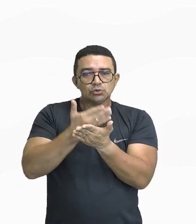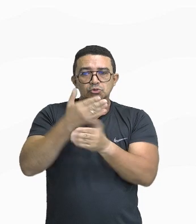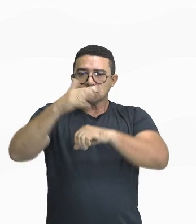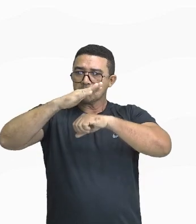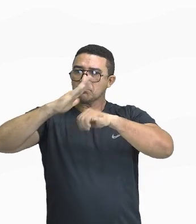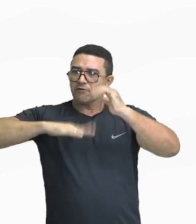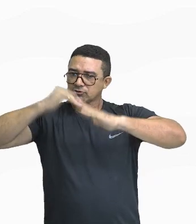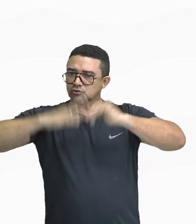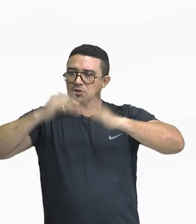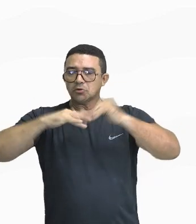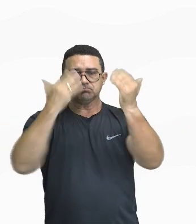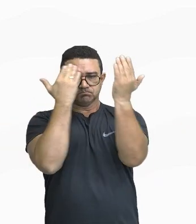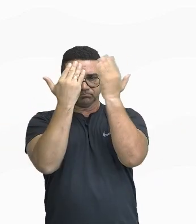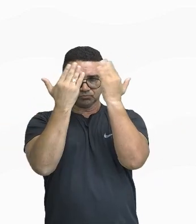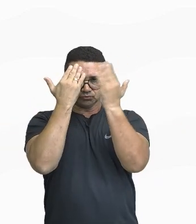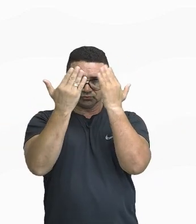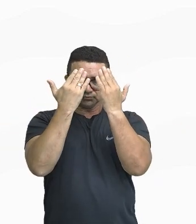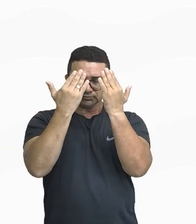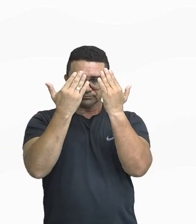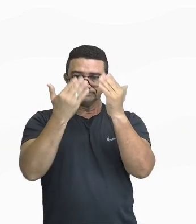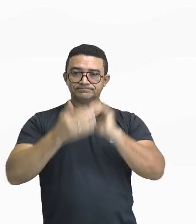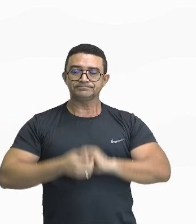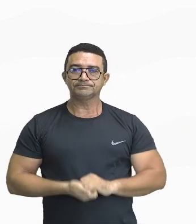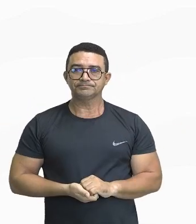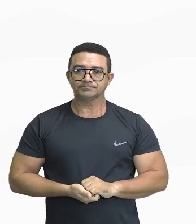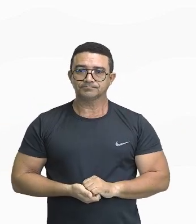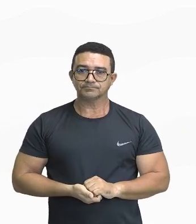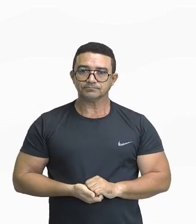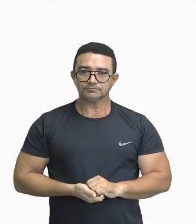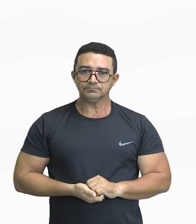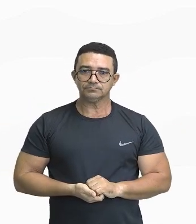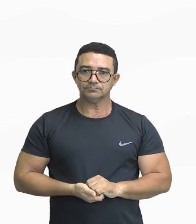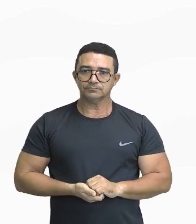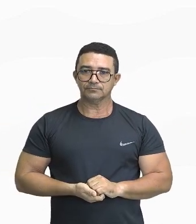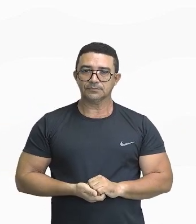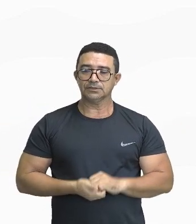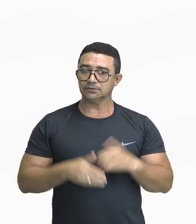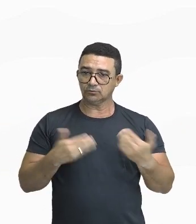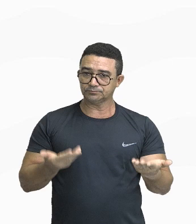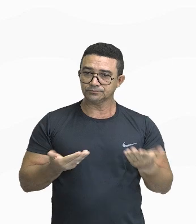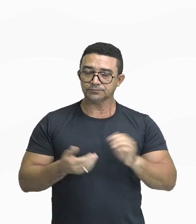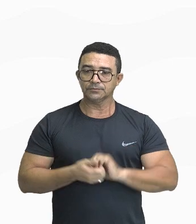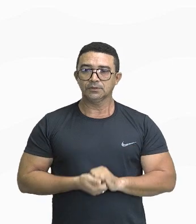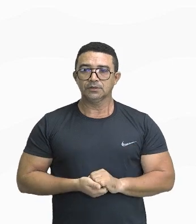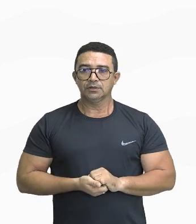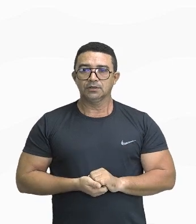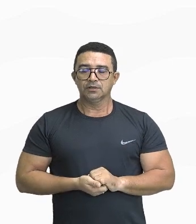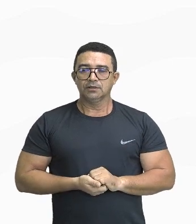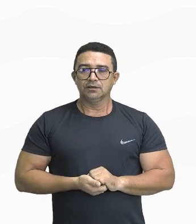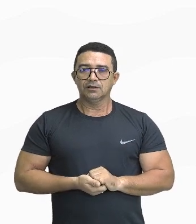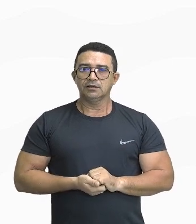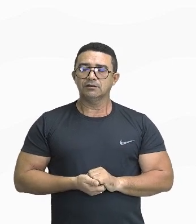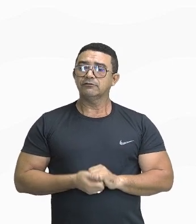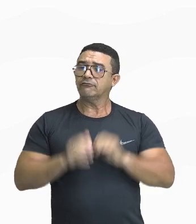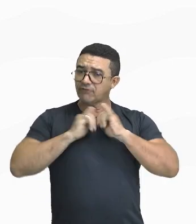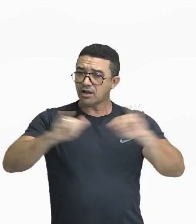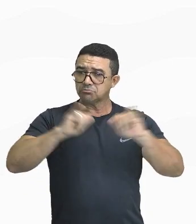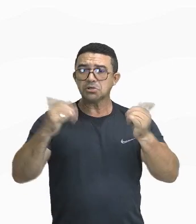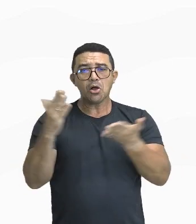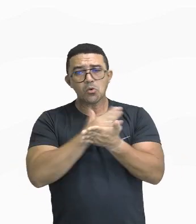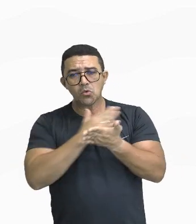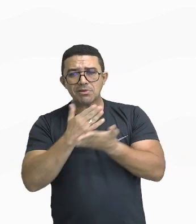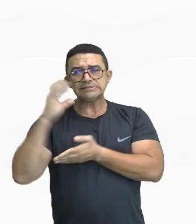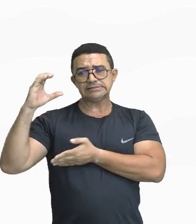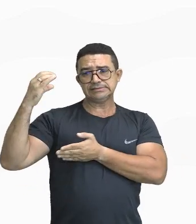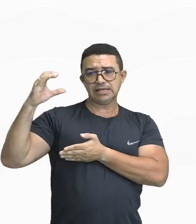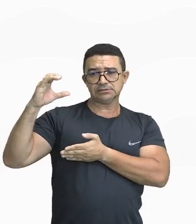psicólogos sociais. Vamos dar uma paradinha aqui, professor Rosângelo, porque nós dissemos que algumas das ciências